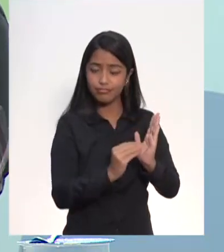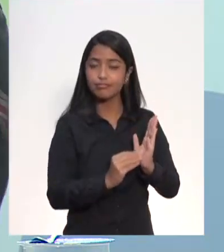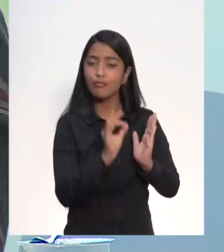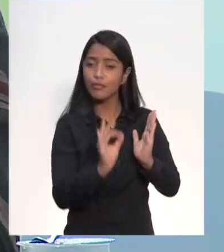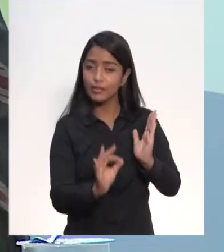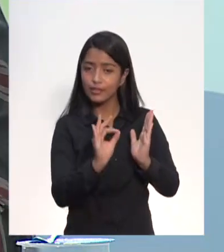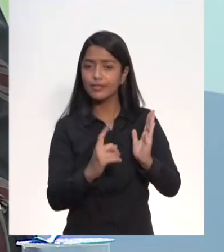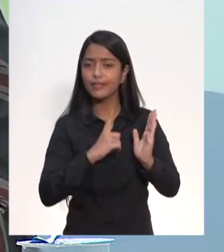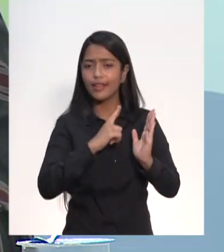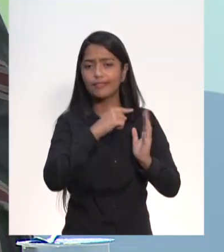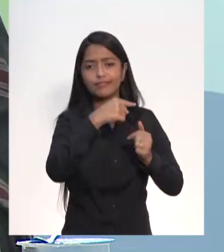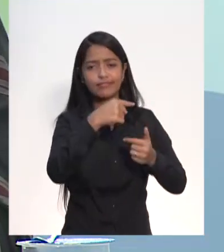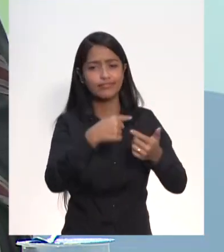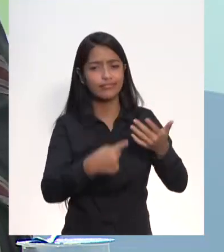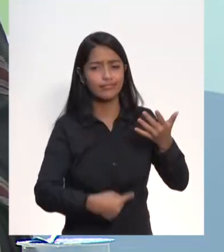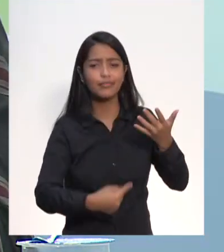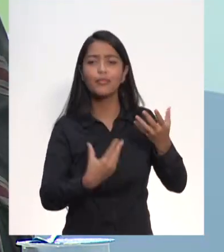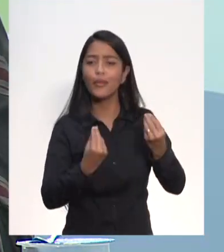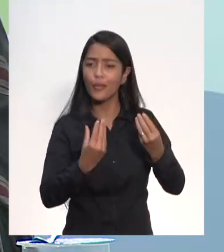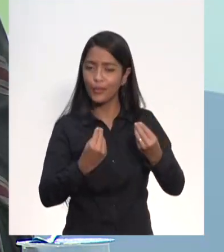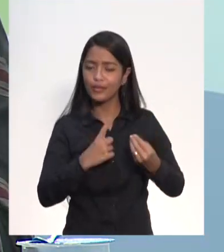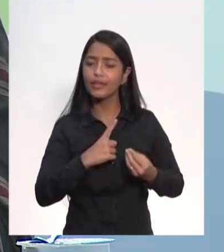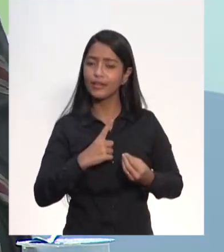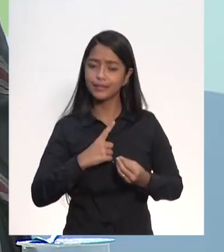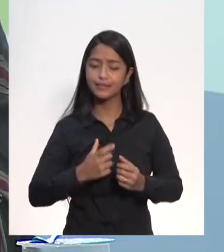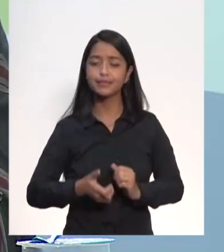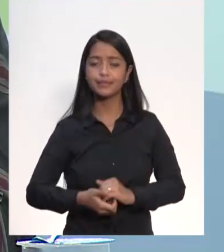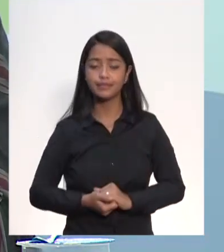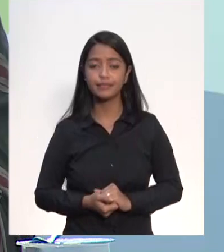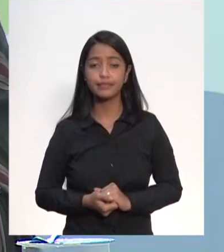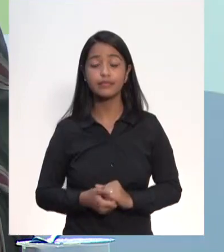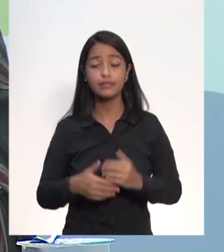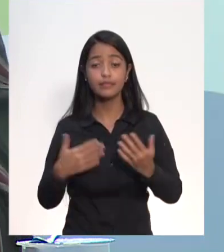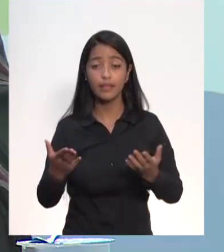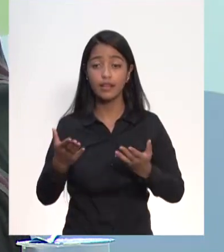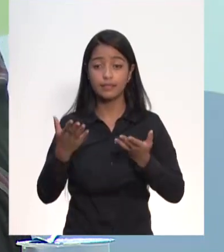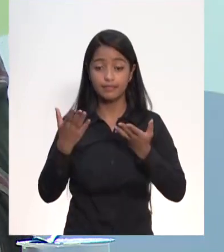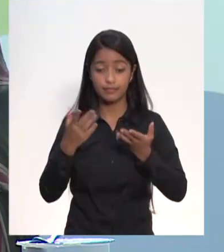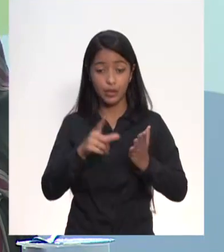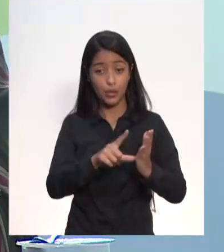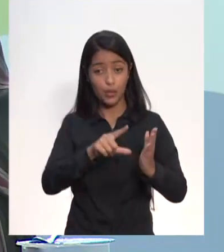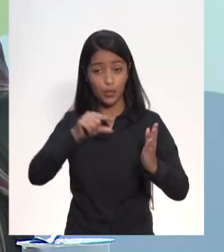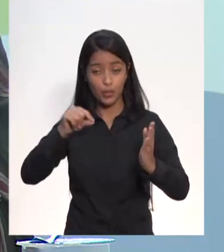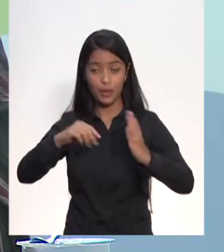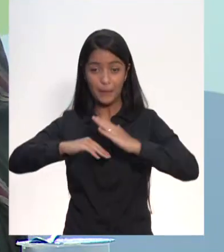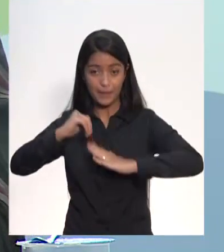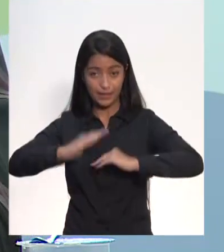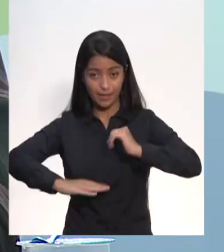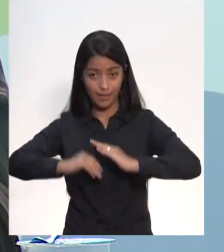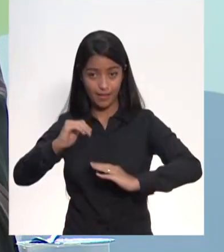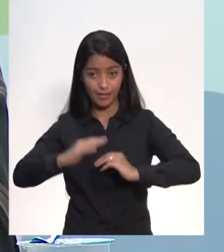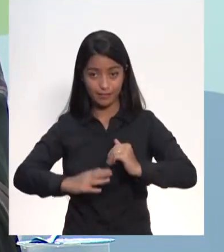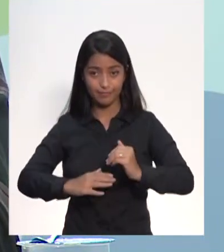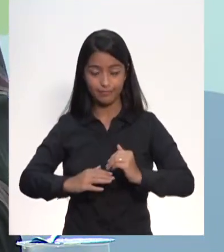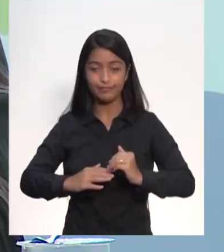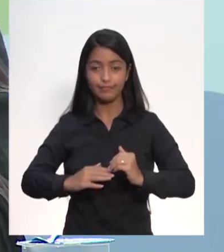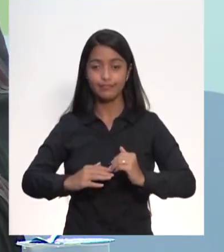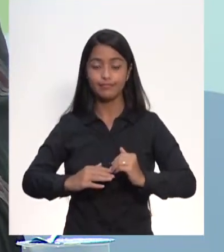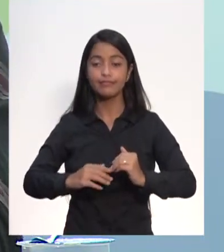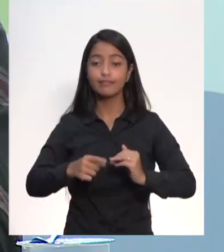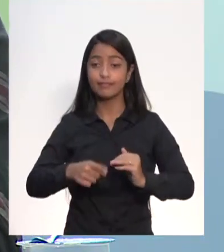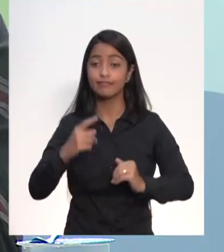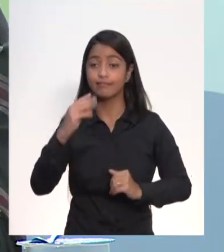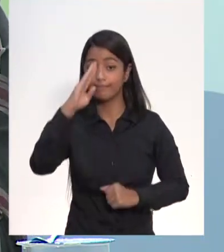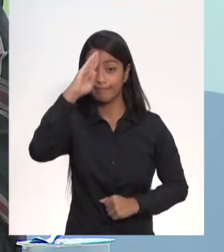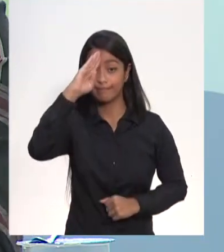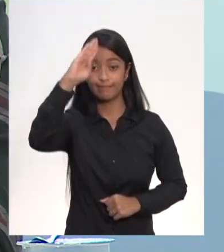alunos, né? Então, essa habilidade aqui, um exemplo dessa habilidade de ser essencial, que